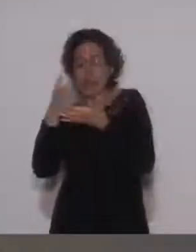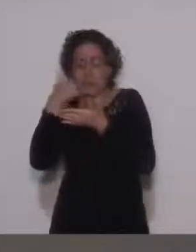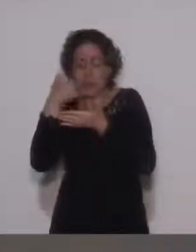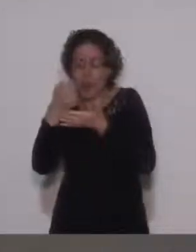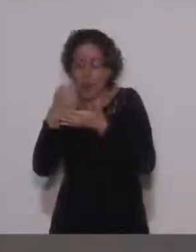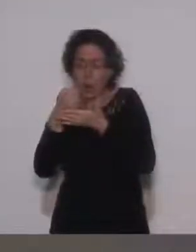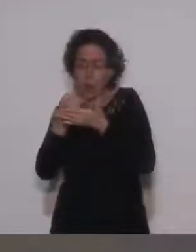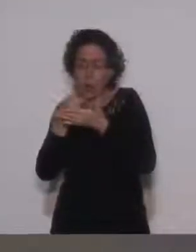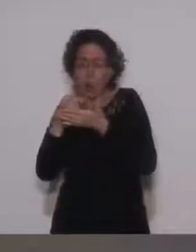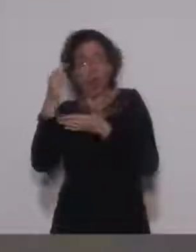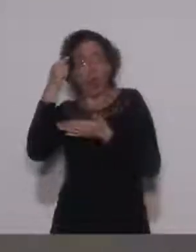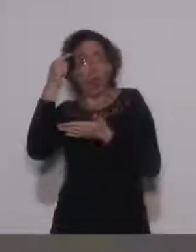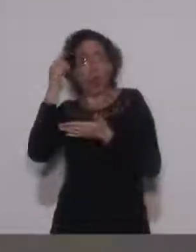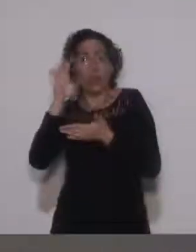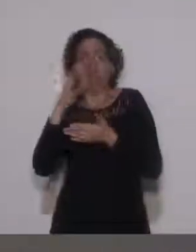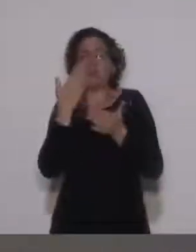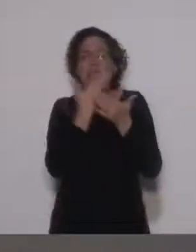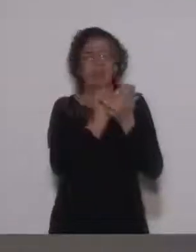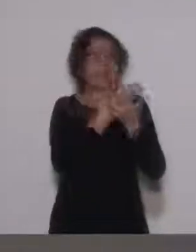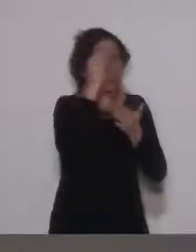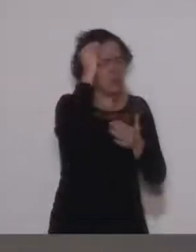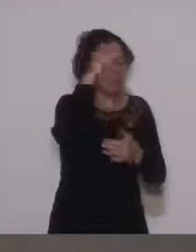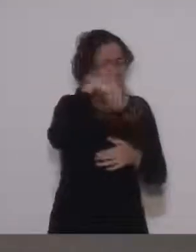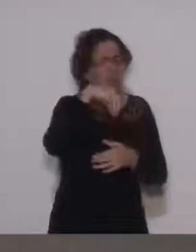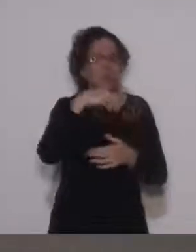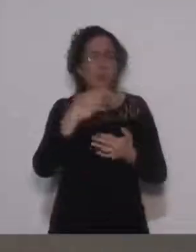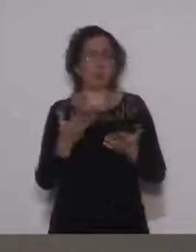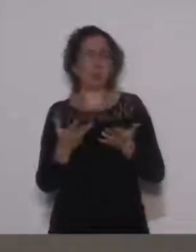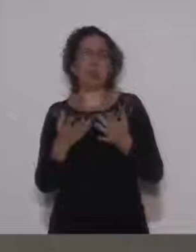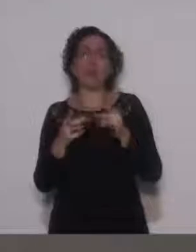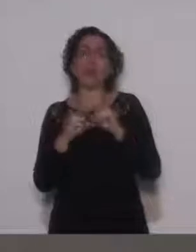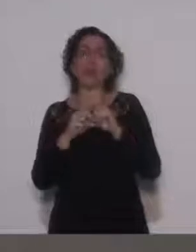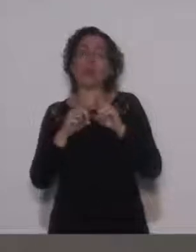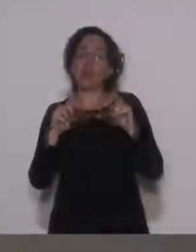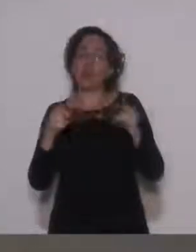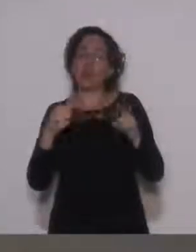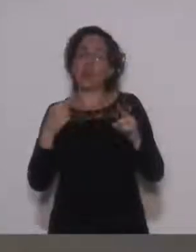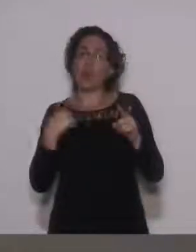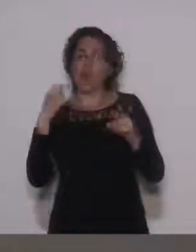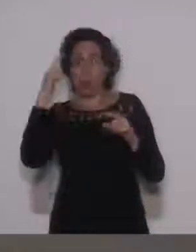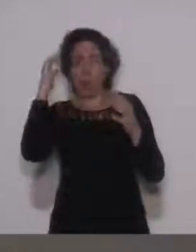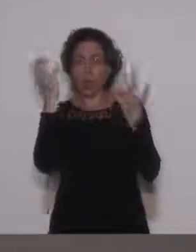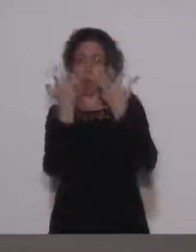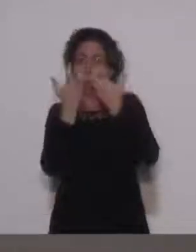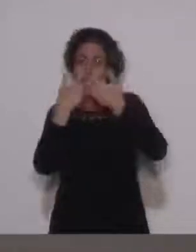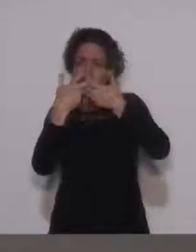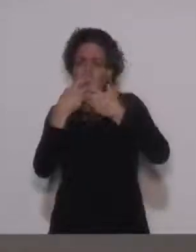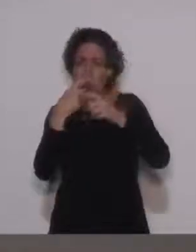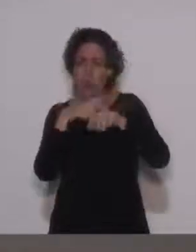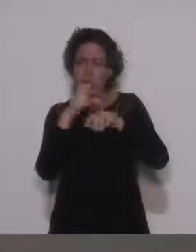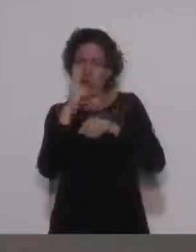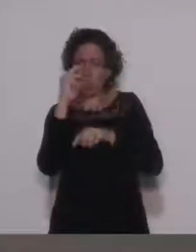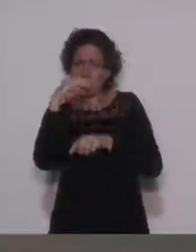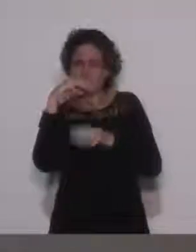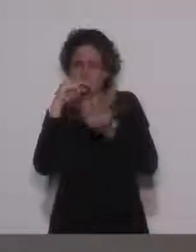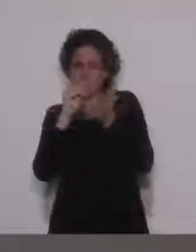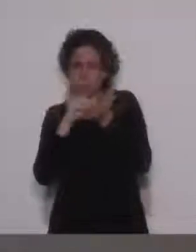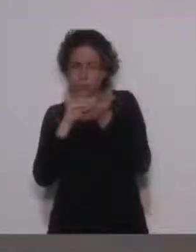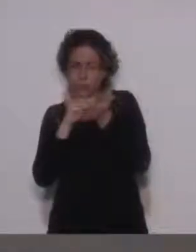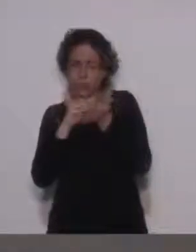e os nossos jovens que estão aqui se formando? Aí, para completar o meu raciocínio, nesses 2 minutinhos que me